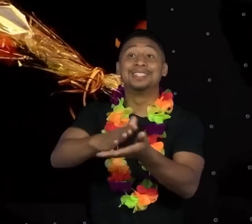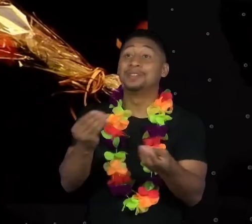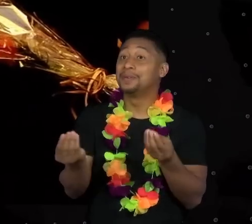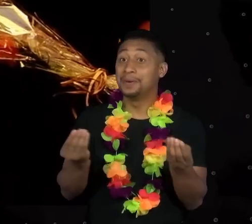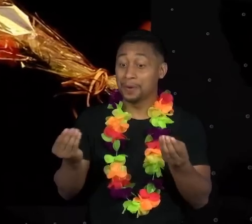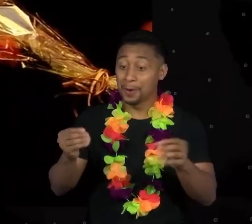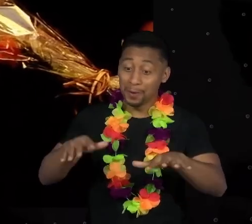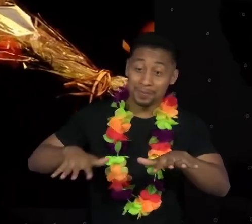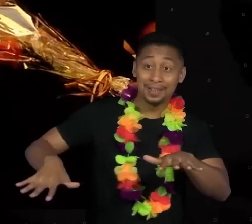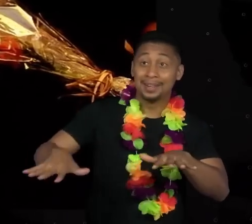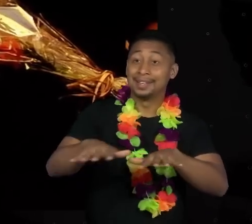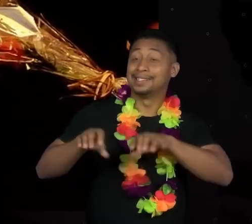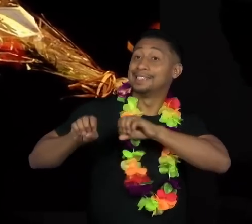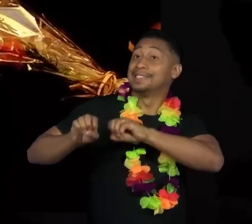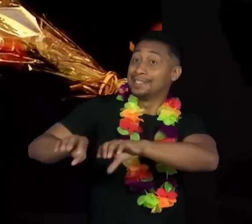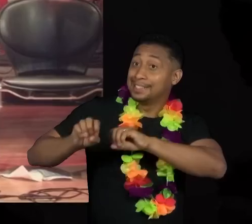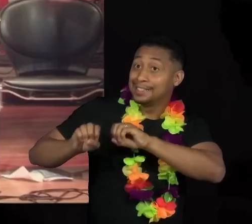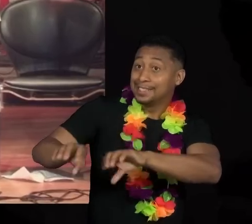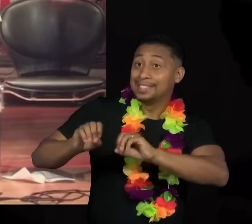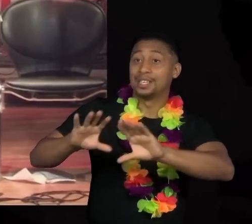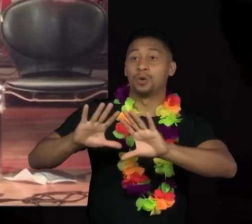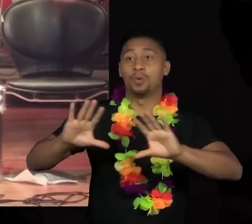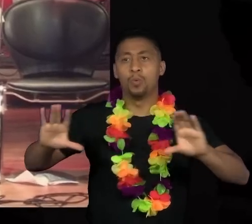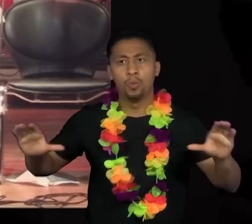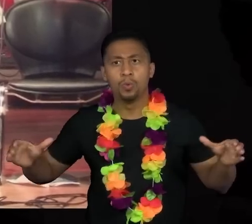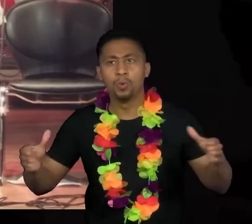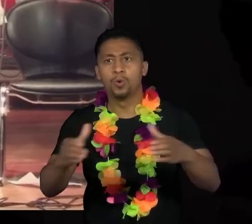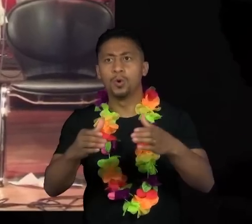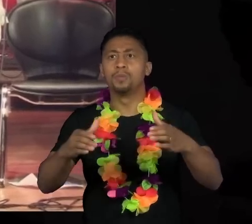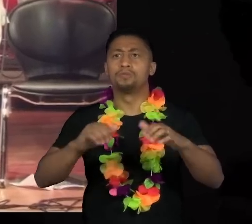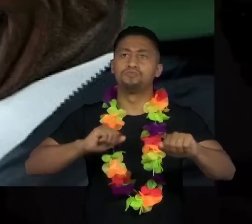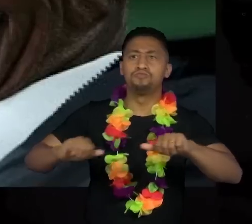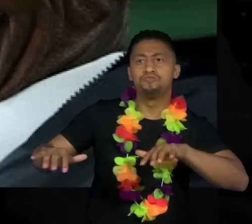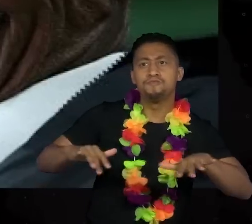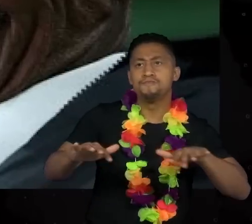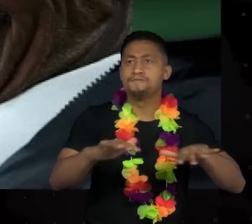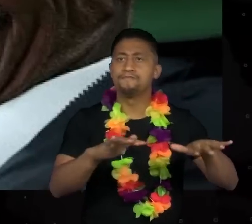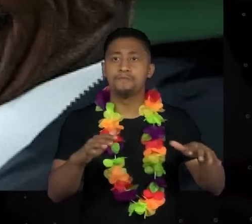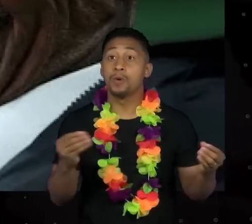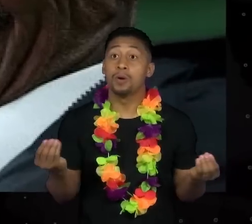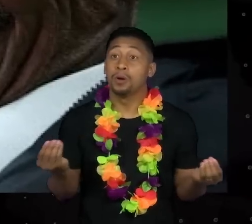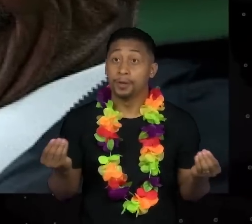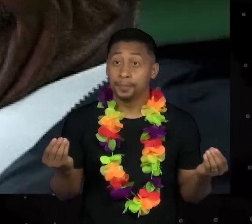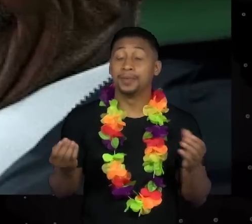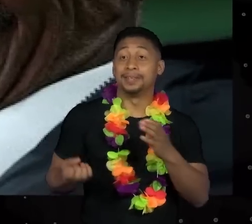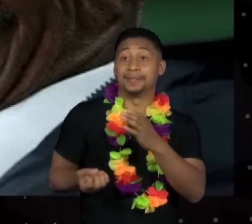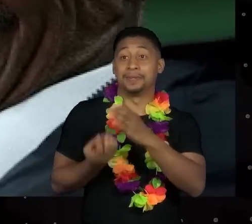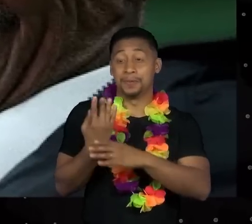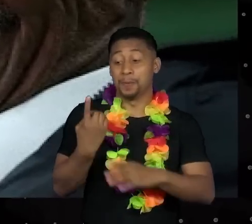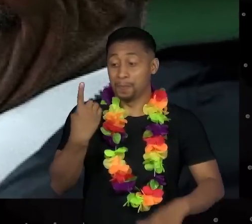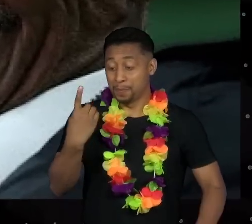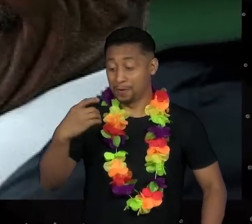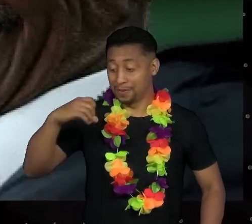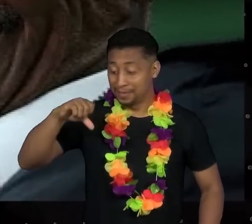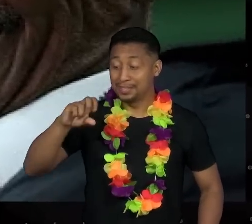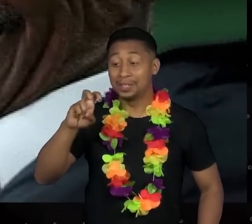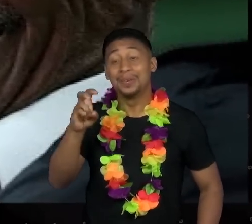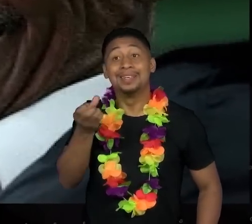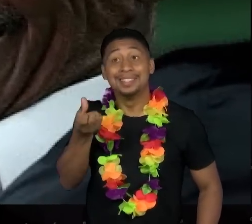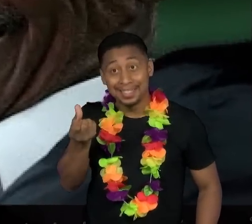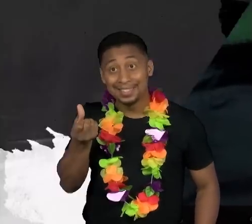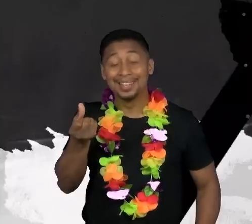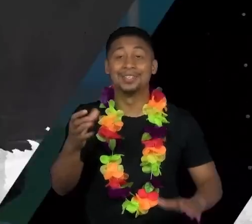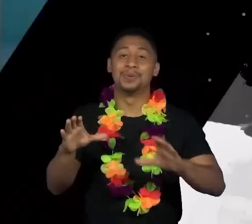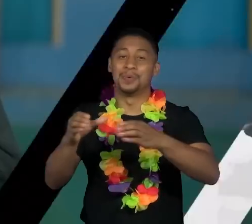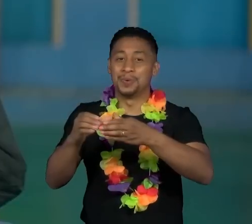se forma uma escola de samba, como a comunidade precisa se articular. E a partir daí ele fundou em 1956 a Escola de Samba Unidos